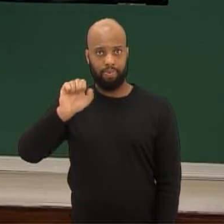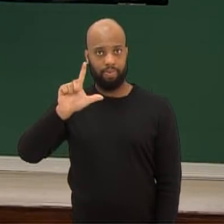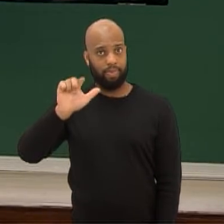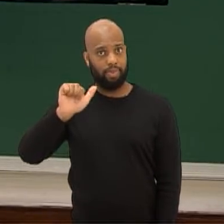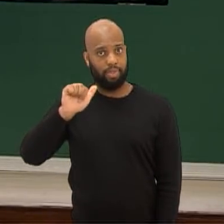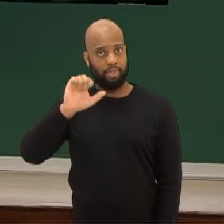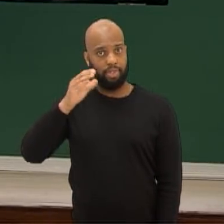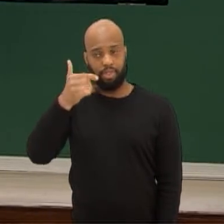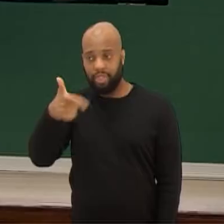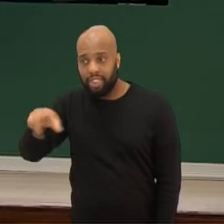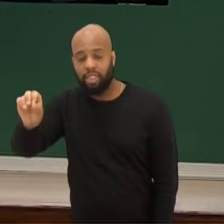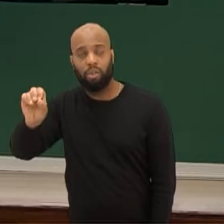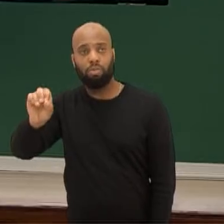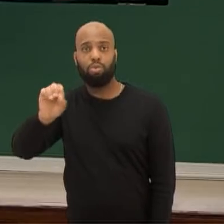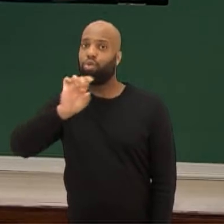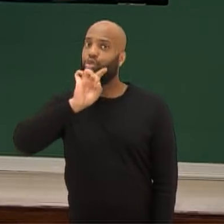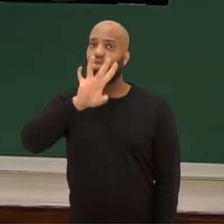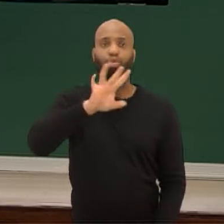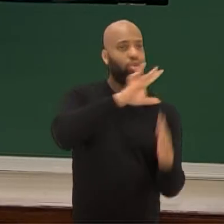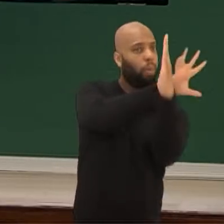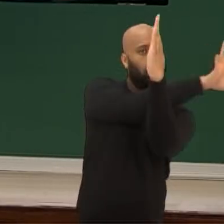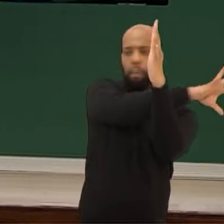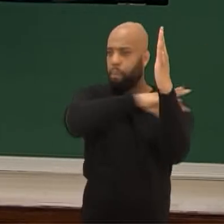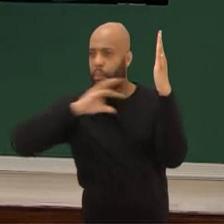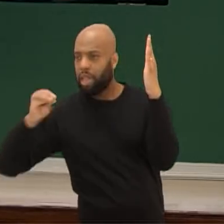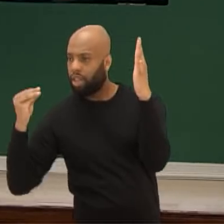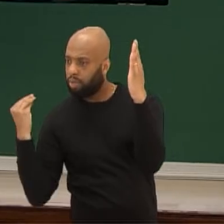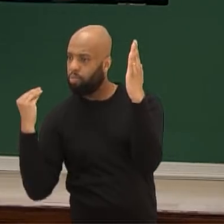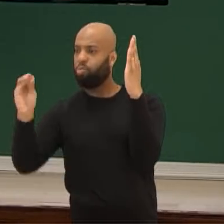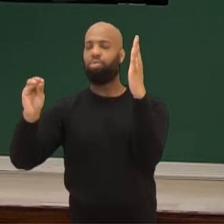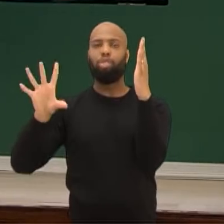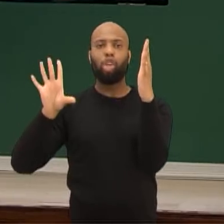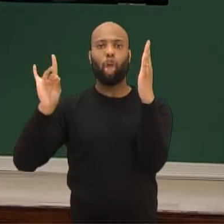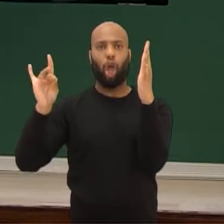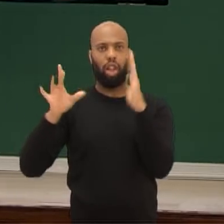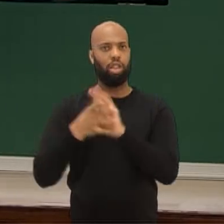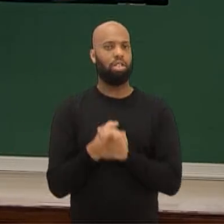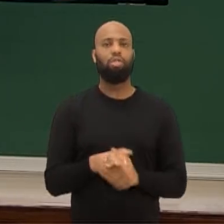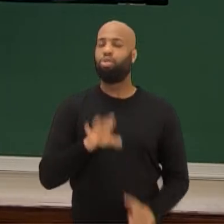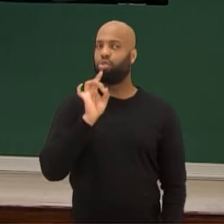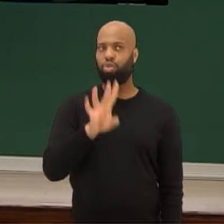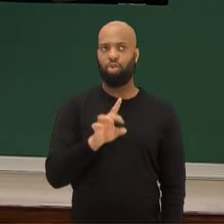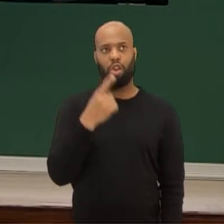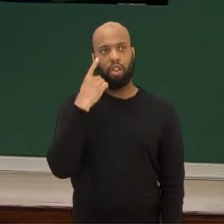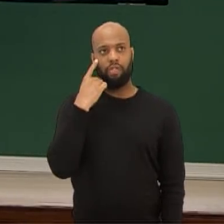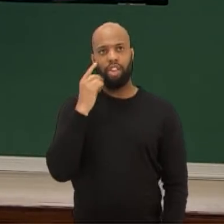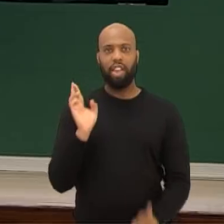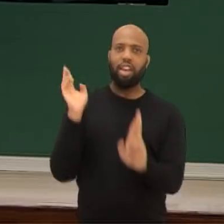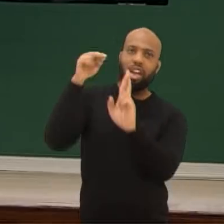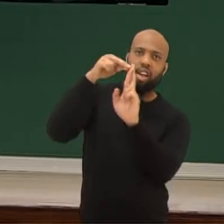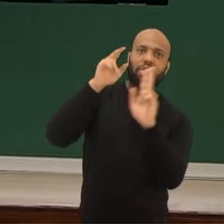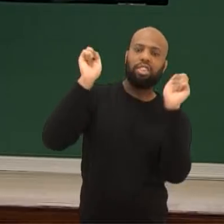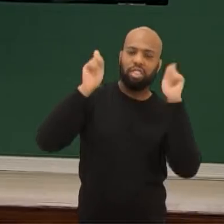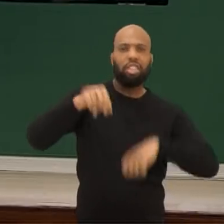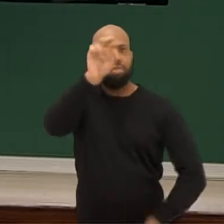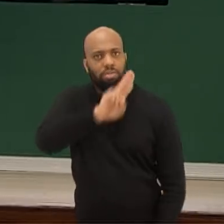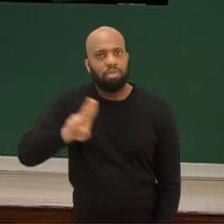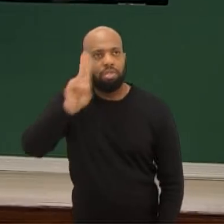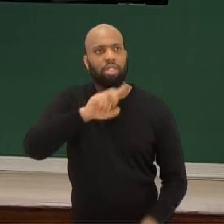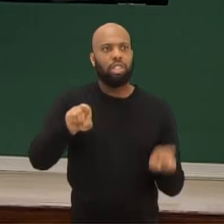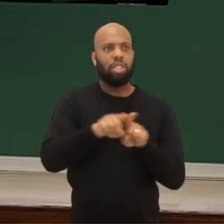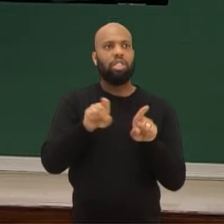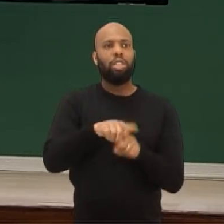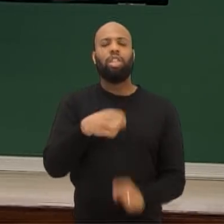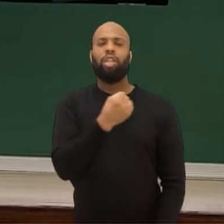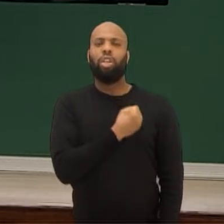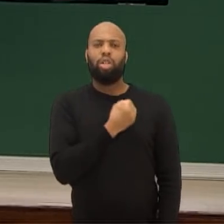quadrante, na mesma proporção e na mesma localização, para esse quadrante. Como referência, pode utilizar aí o